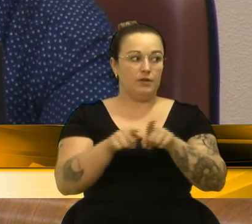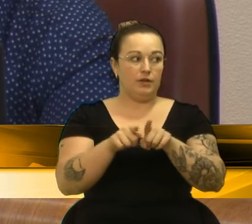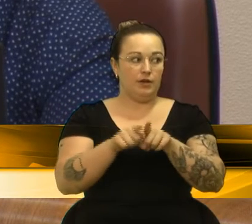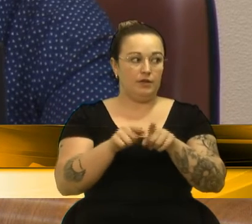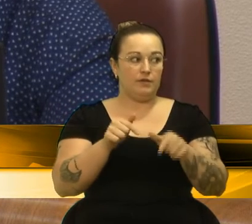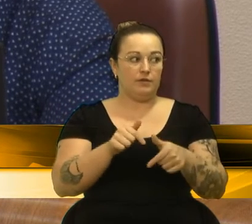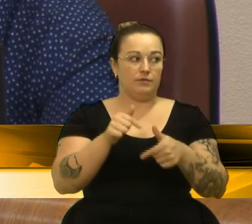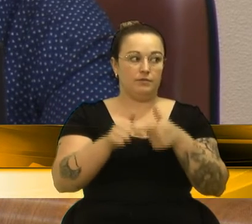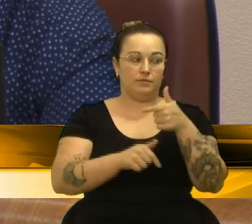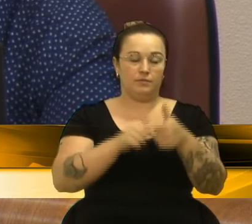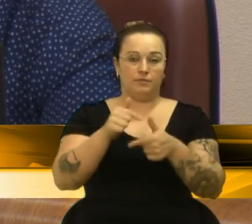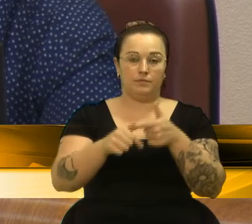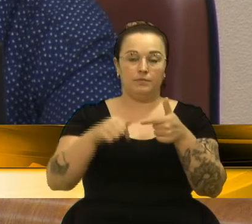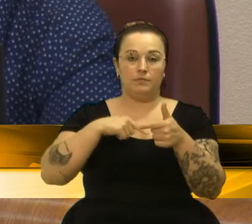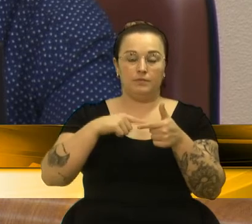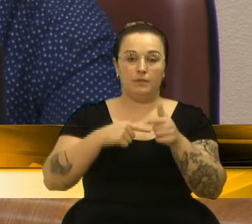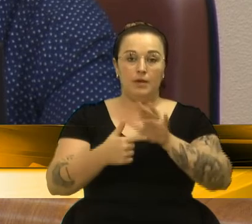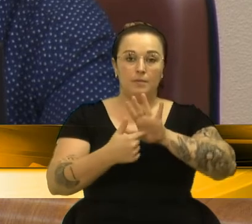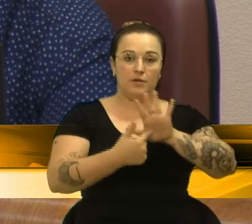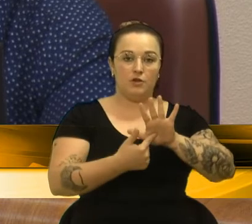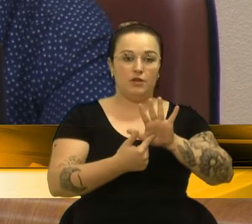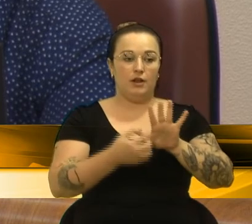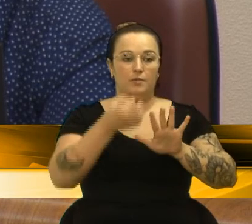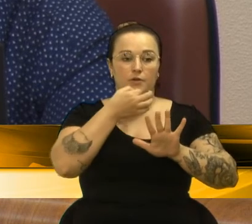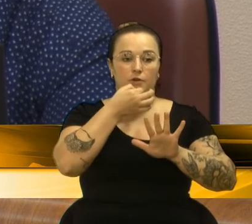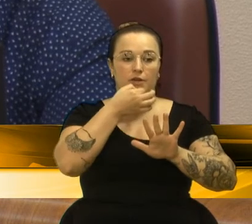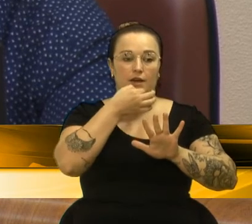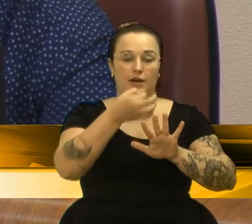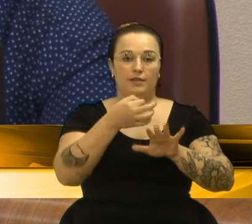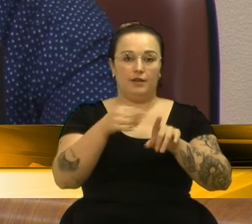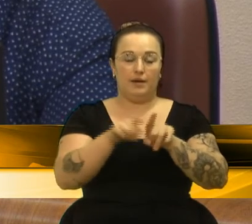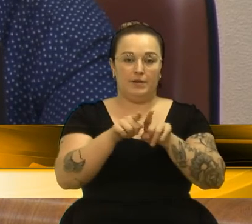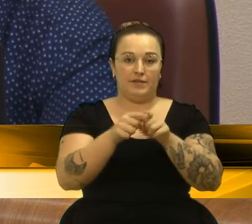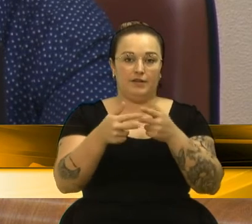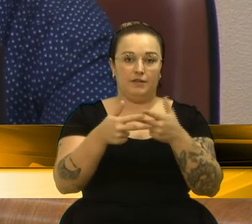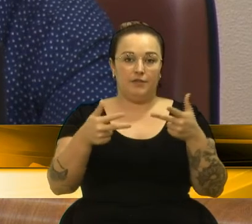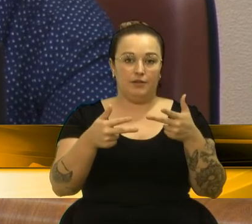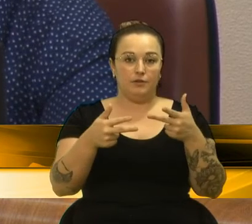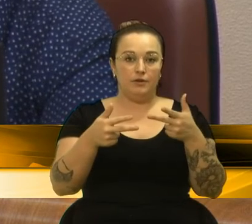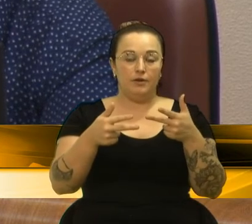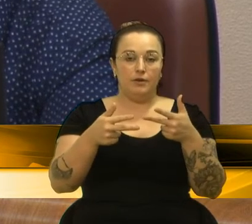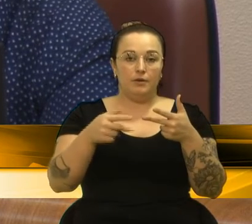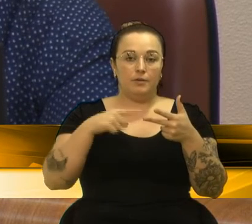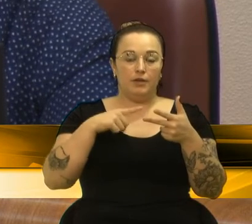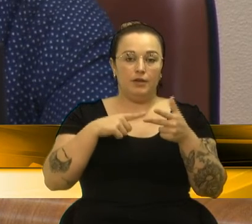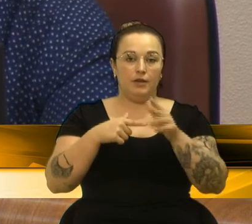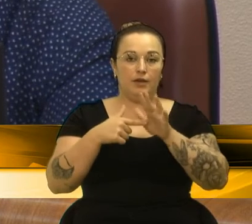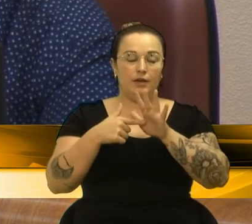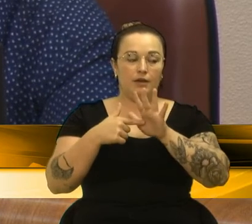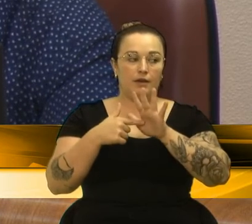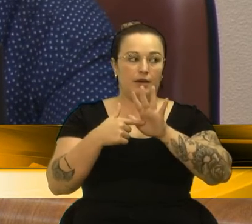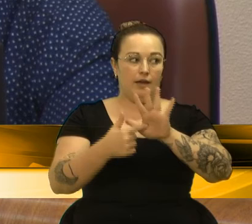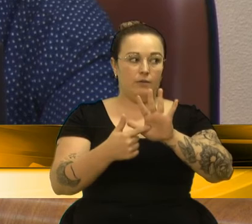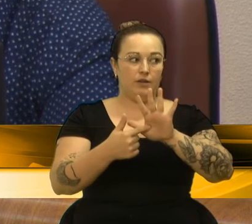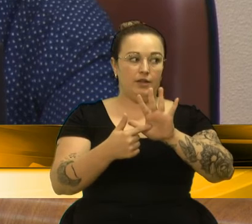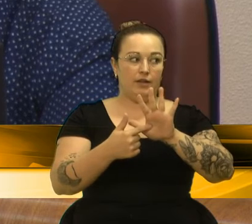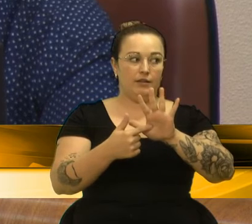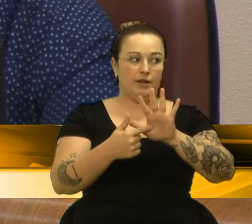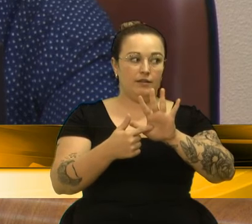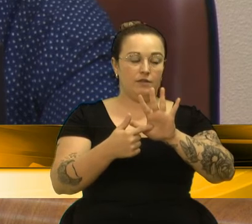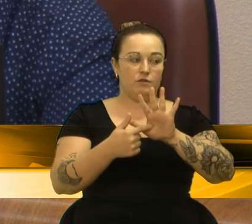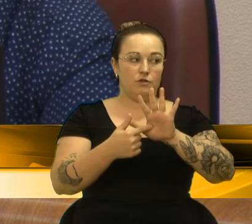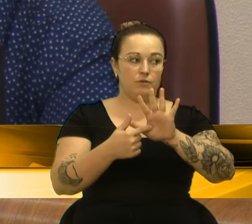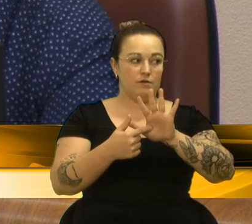pelo menos culpa manifesta do prefeito resultante de má-fé ou de erro grosseiro. Por conseguinte, imprecisão do